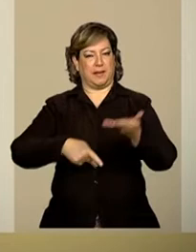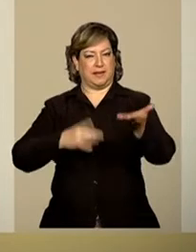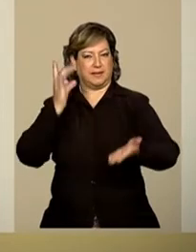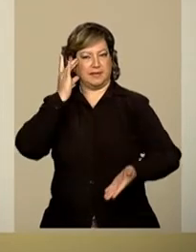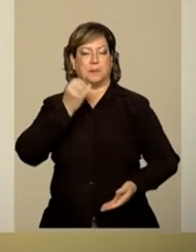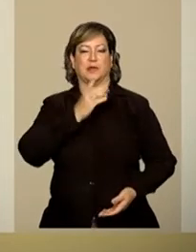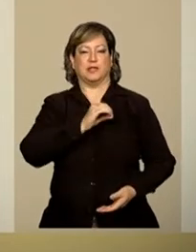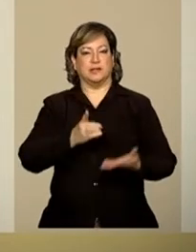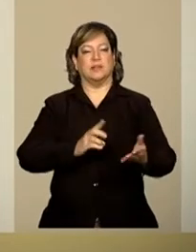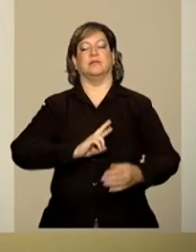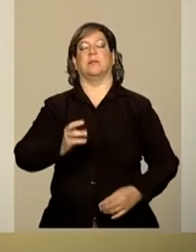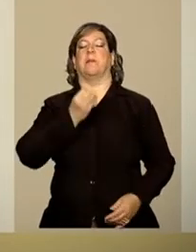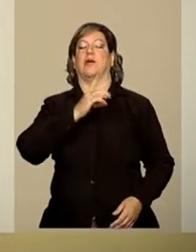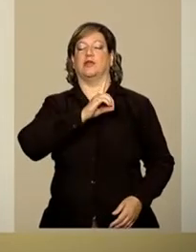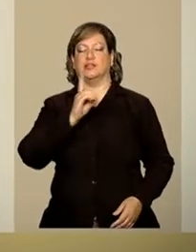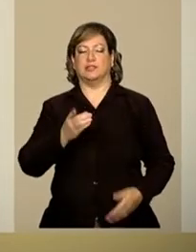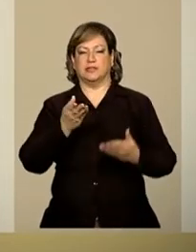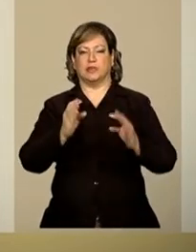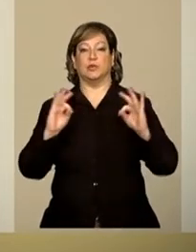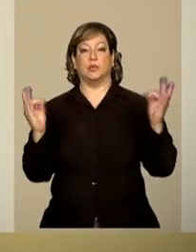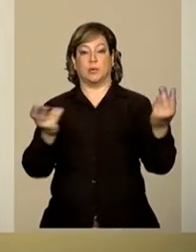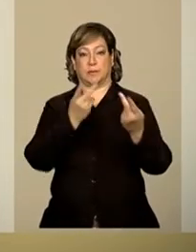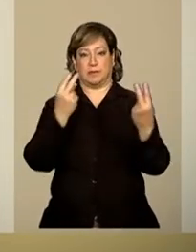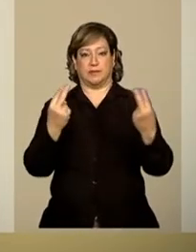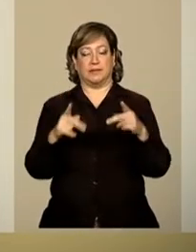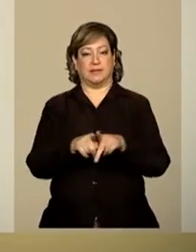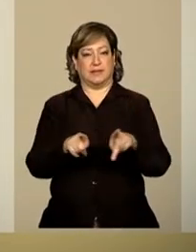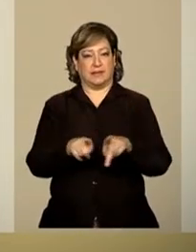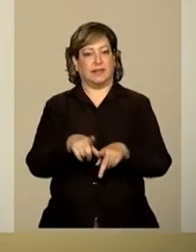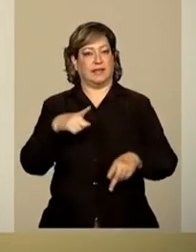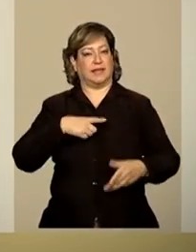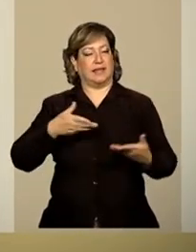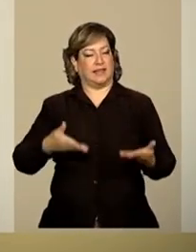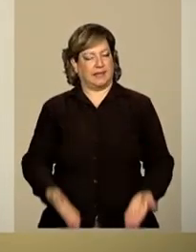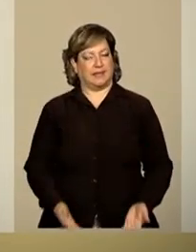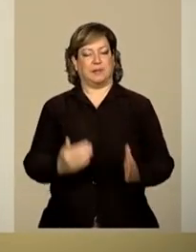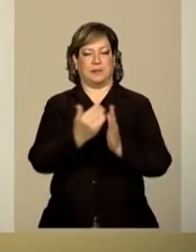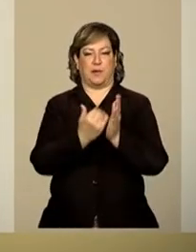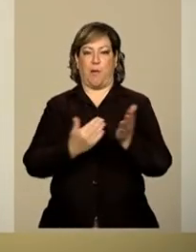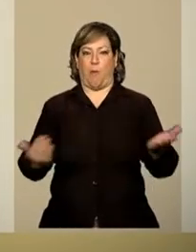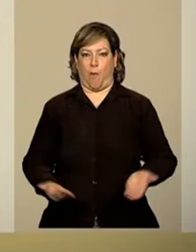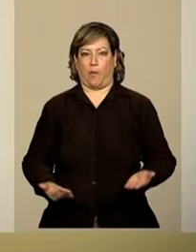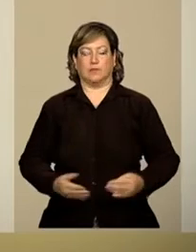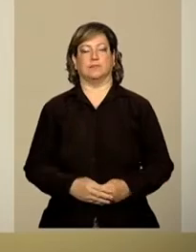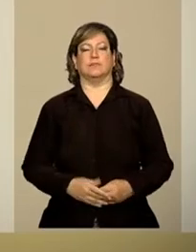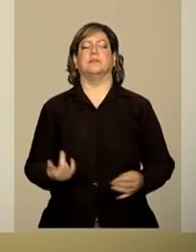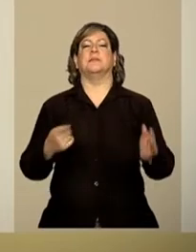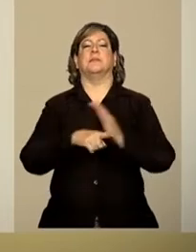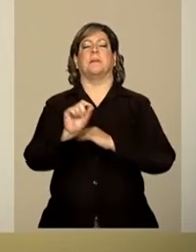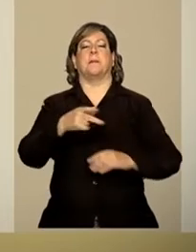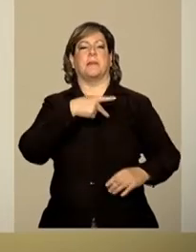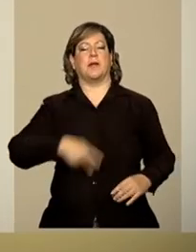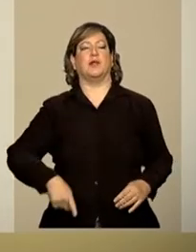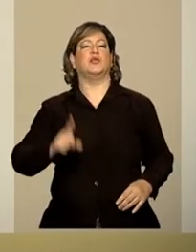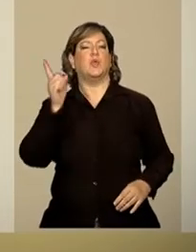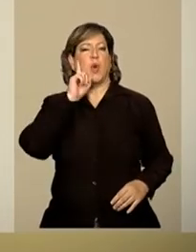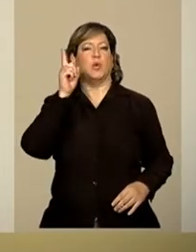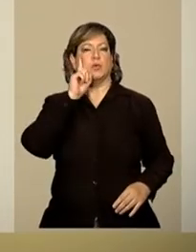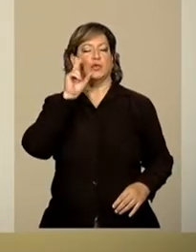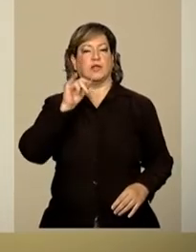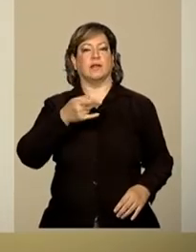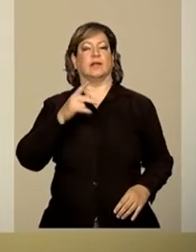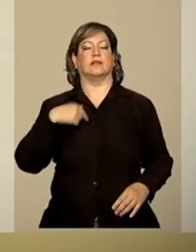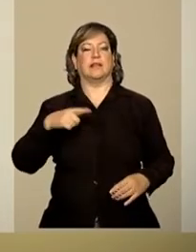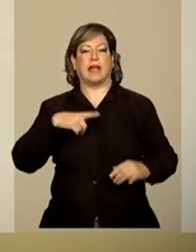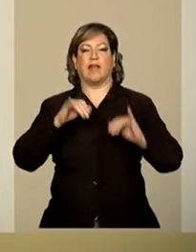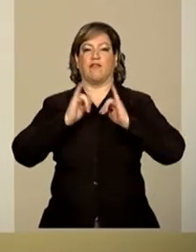dia apresenta Bom dia Luciano e bom dia para você que acompanha a gente aqui no café hoje Presidente a gente tem notícia todo dia da